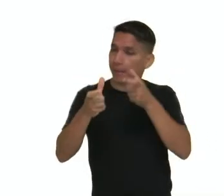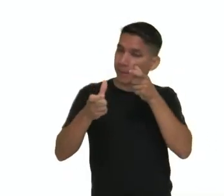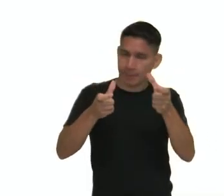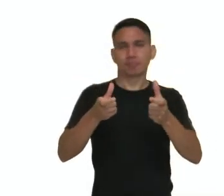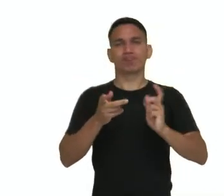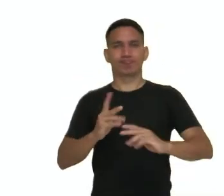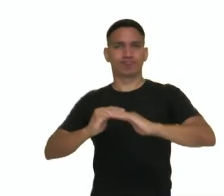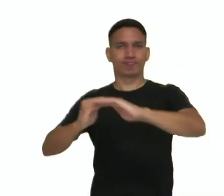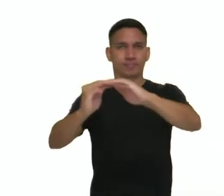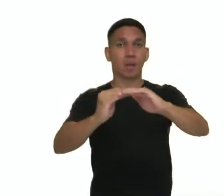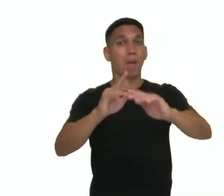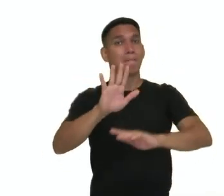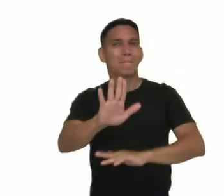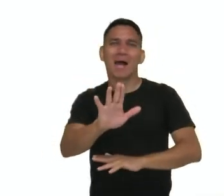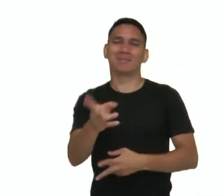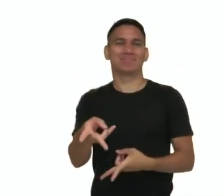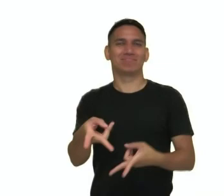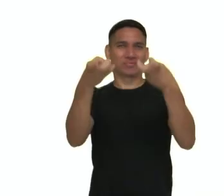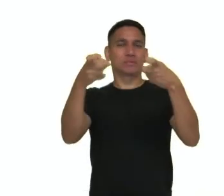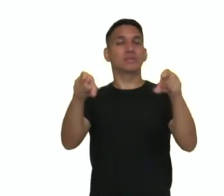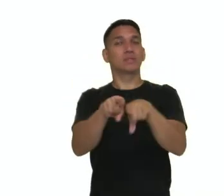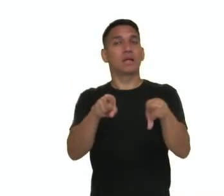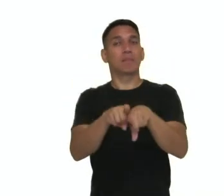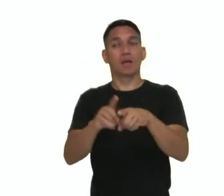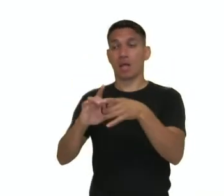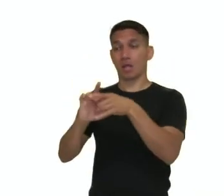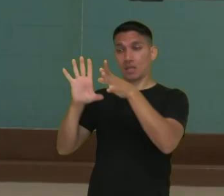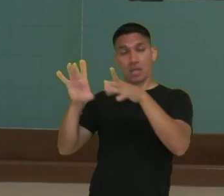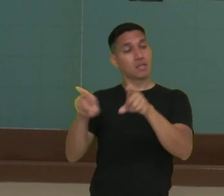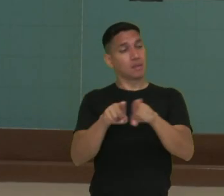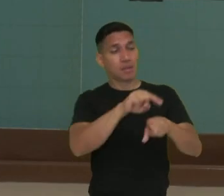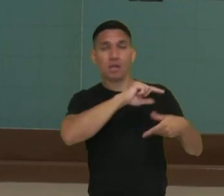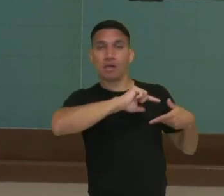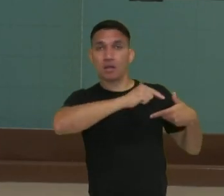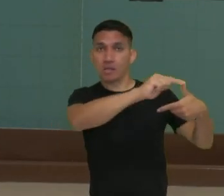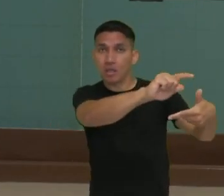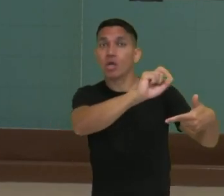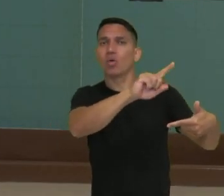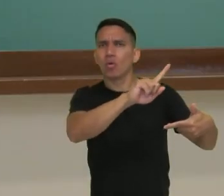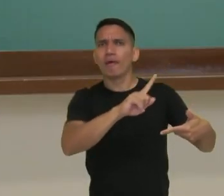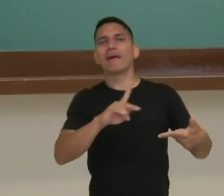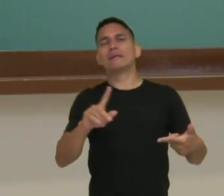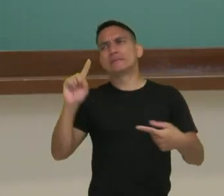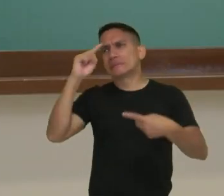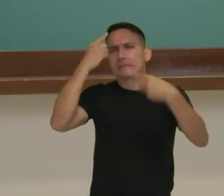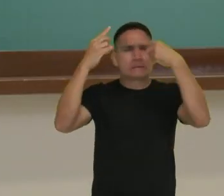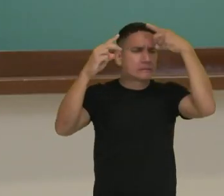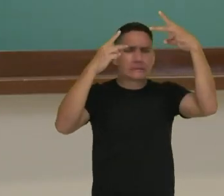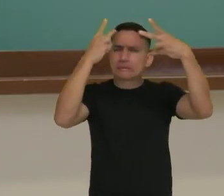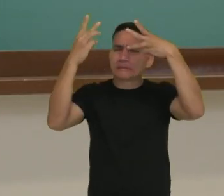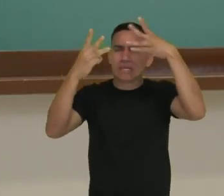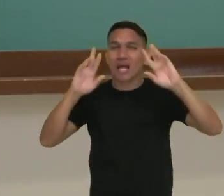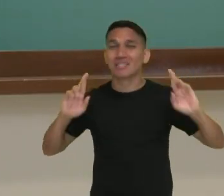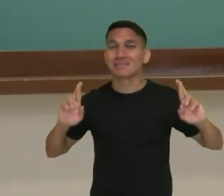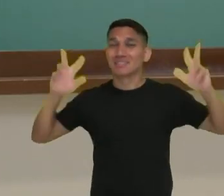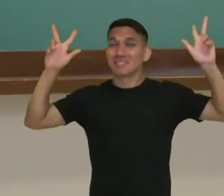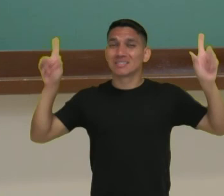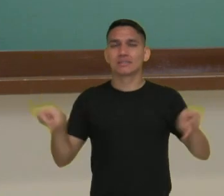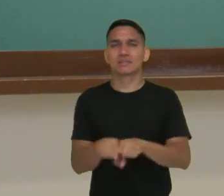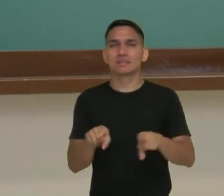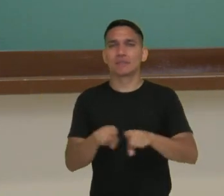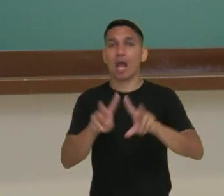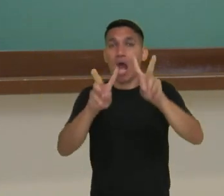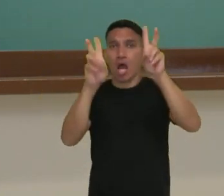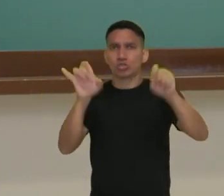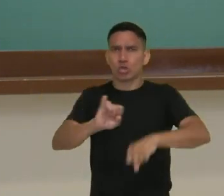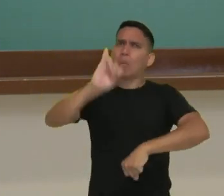gente viu também que tanto liberais quanto conservadores, apesar de ideias diferentes de centralização e